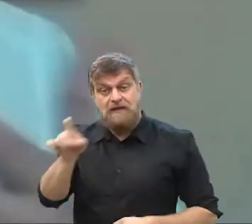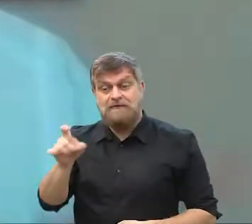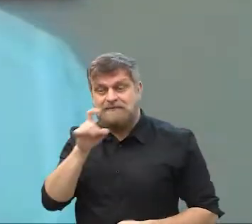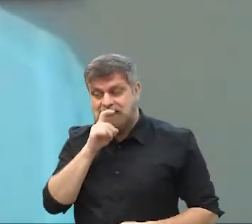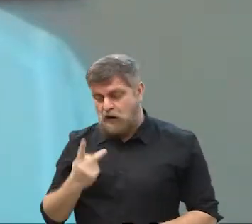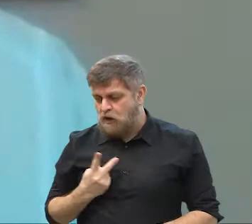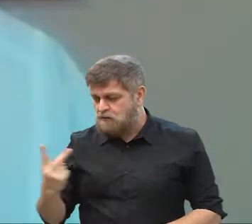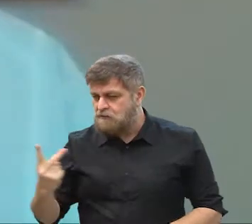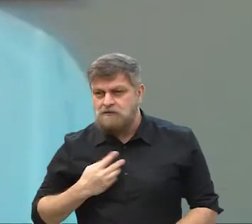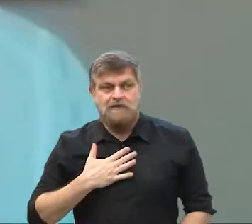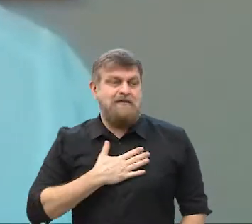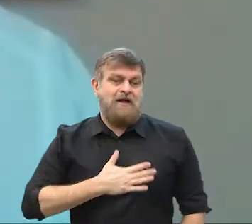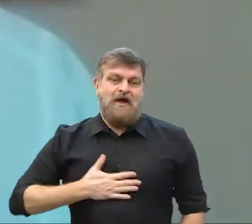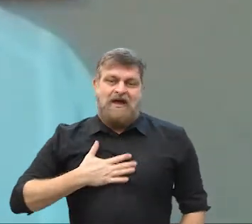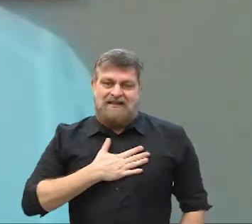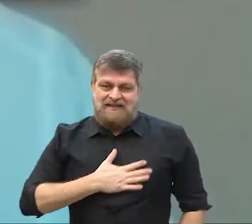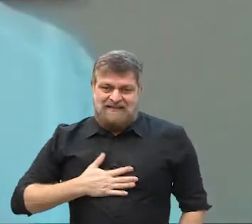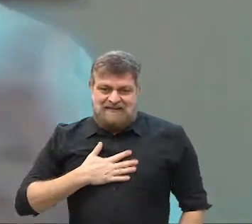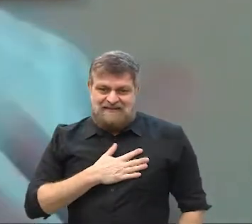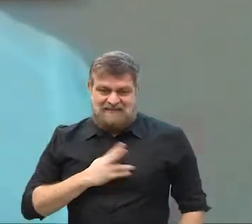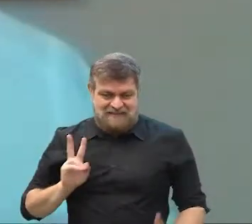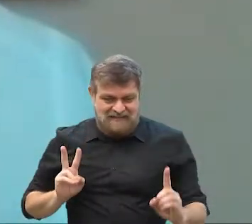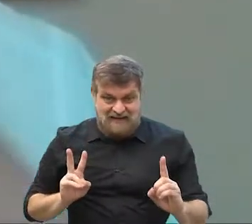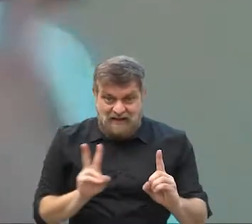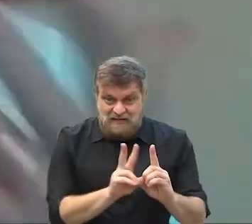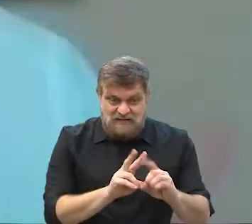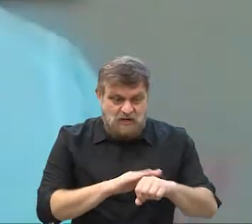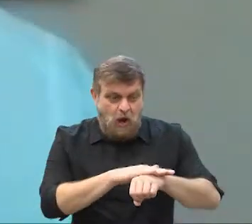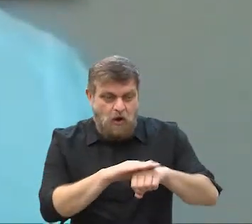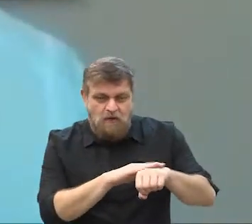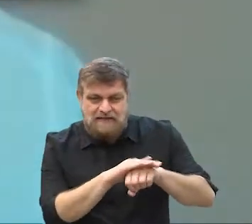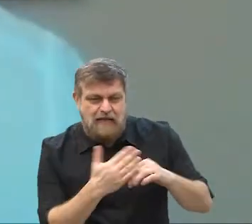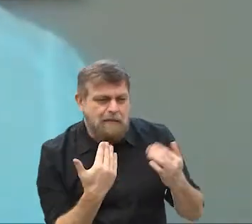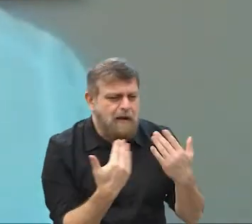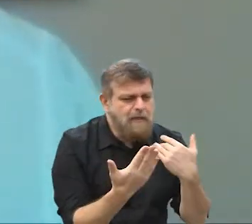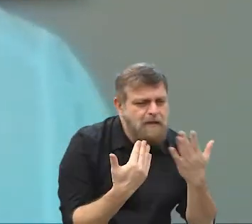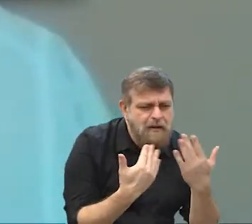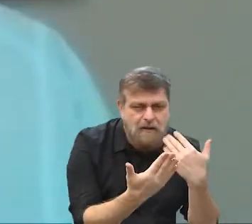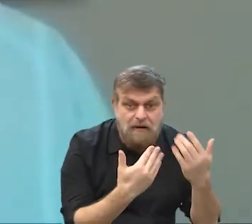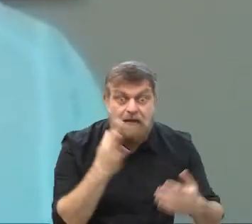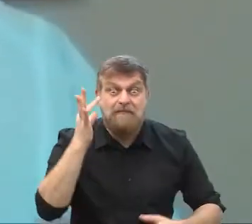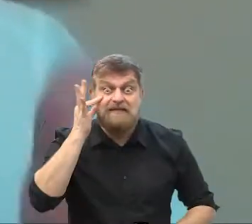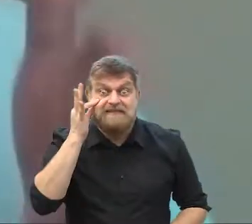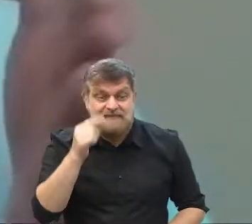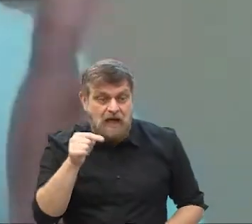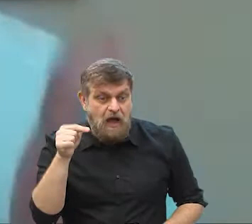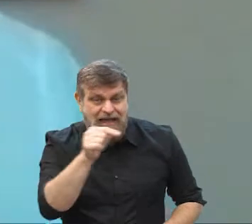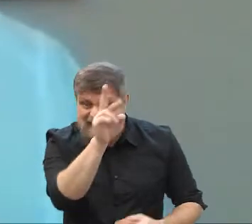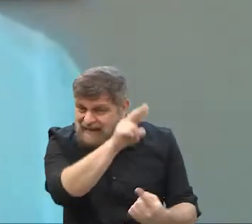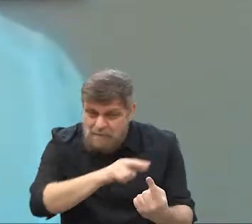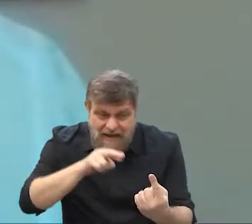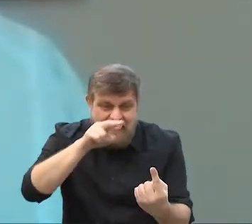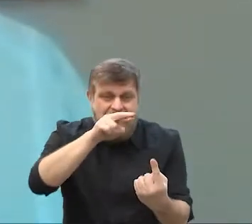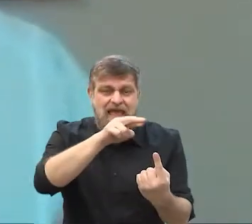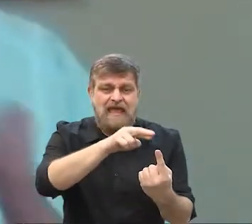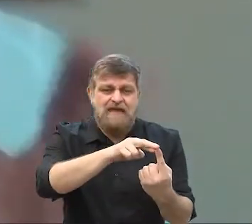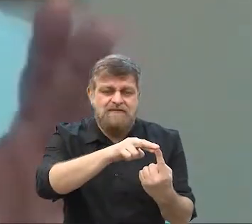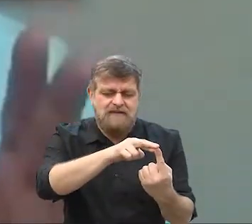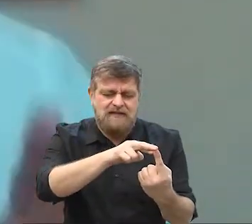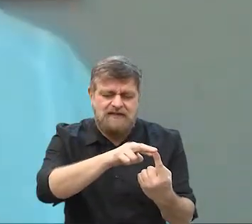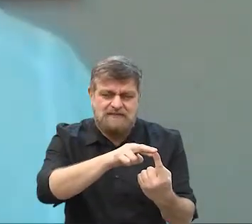o privilégio de conversarmos com ele em vários momentos, e ele é uma referência espiritual,